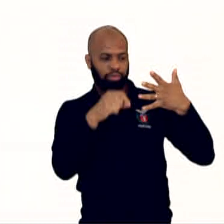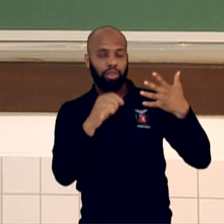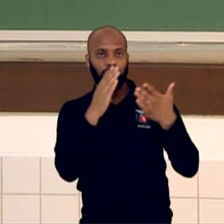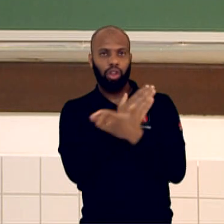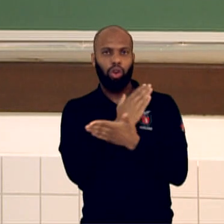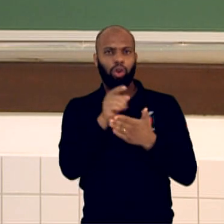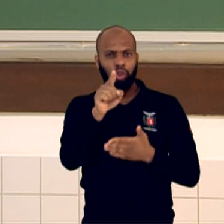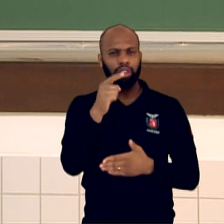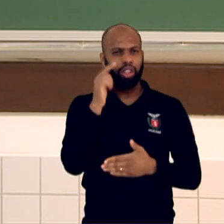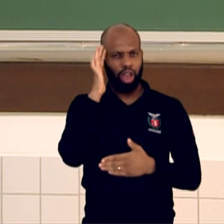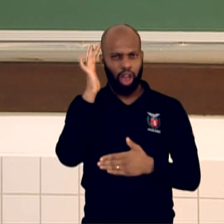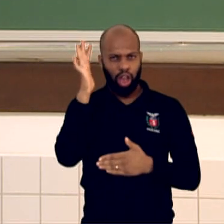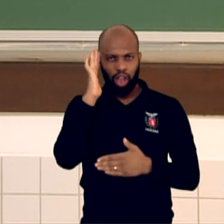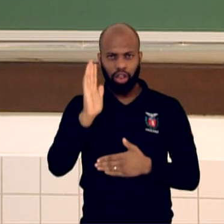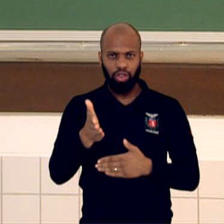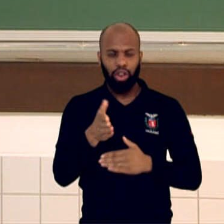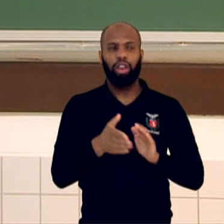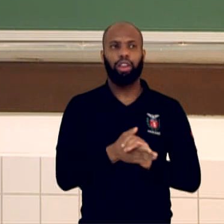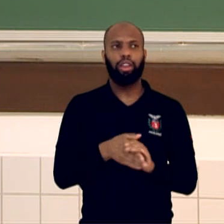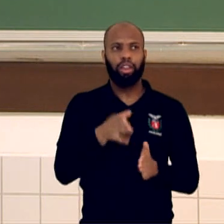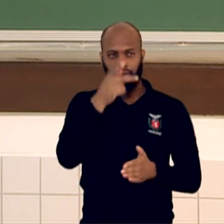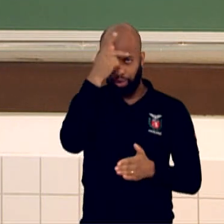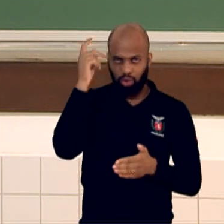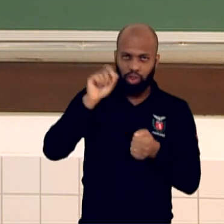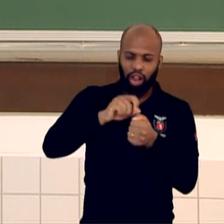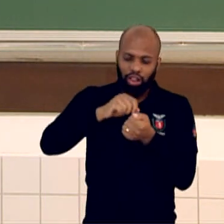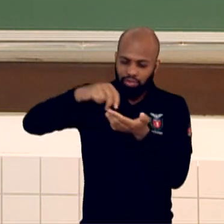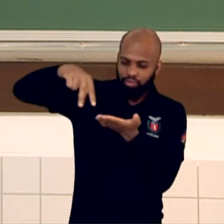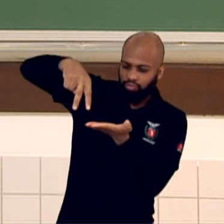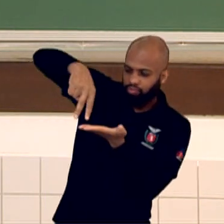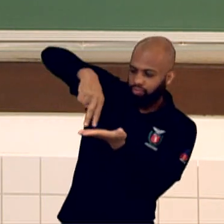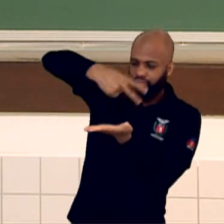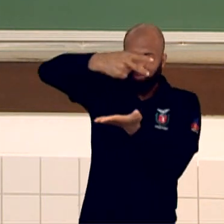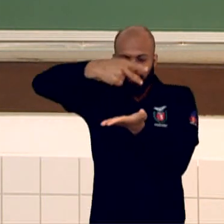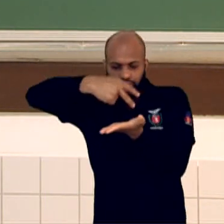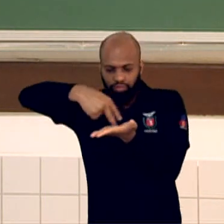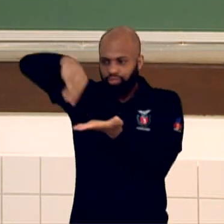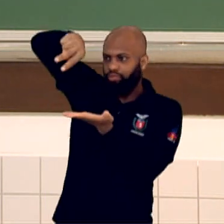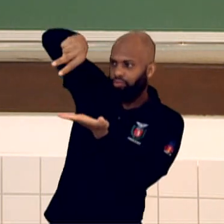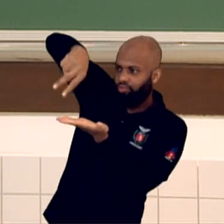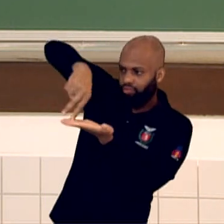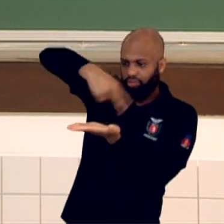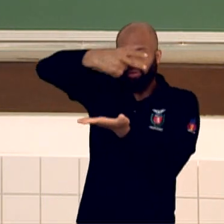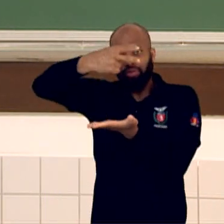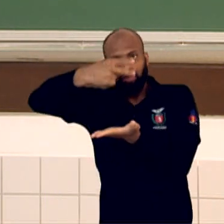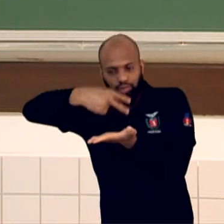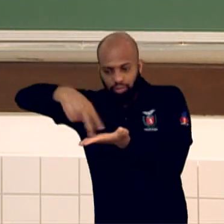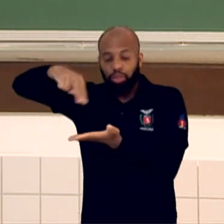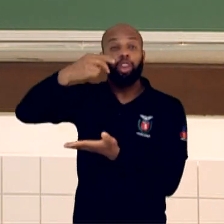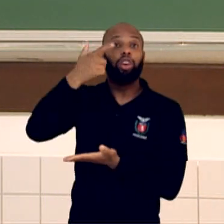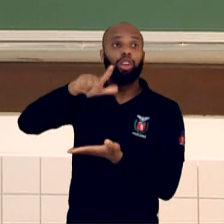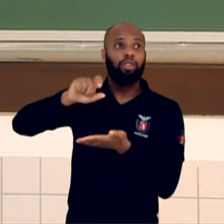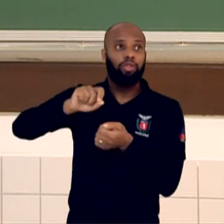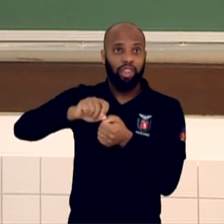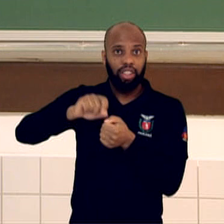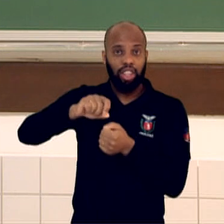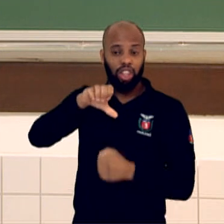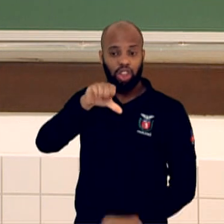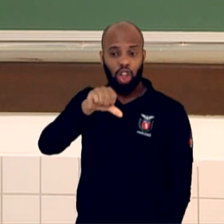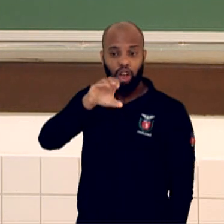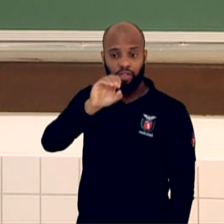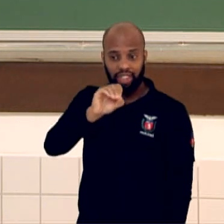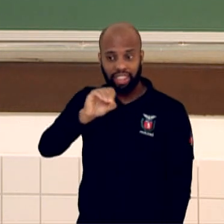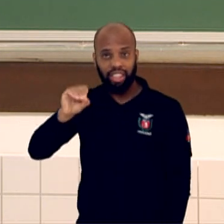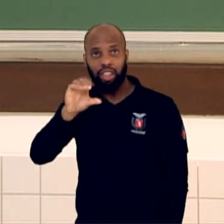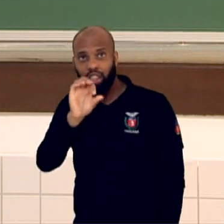vocês pararam para imaginar o skatista fazendo suas manobras e o cara consegue fazer um giro de 900 graus,